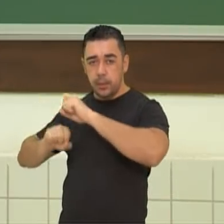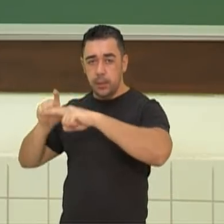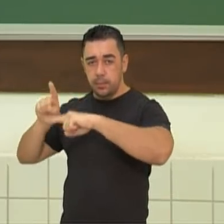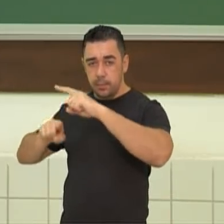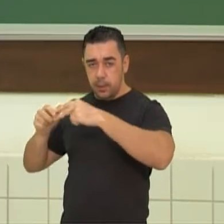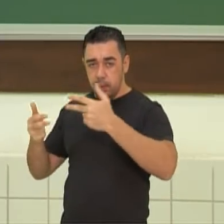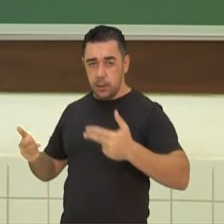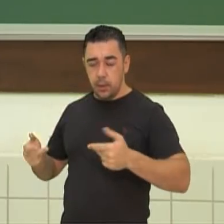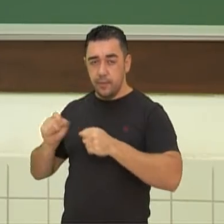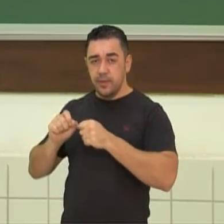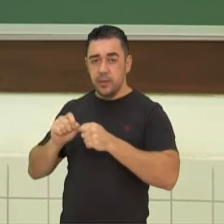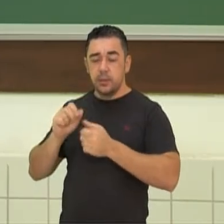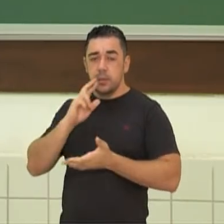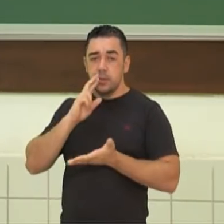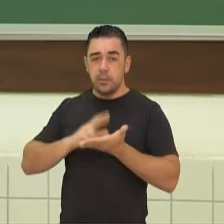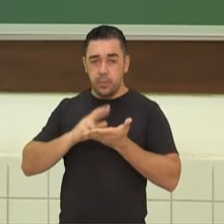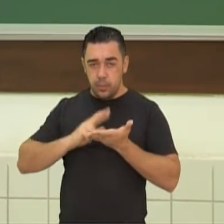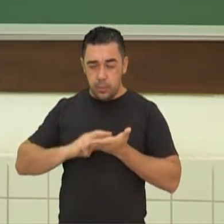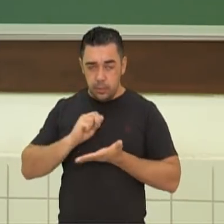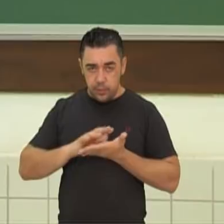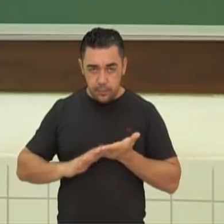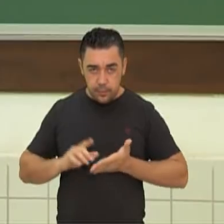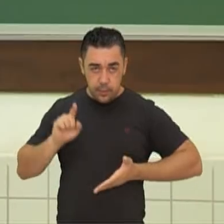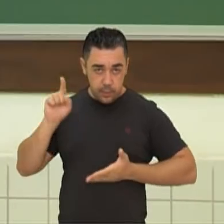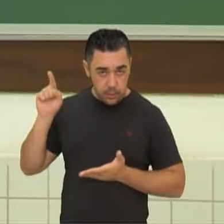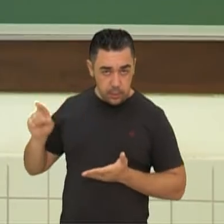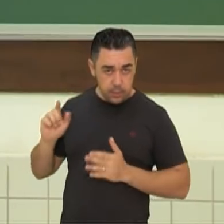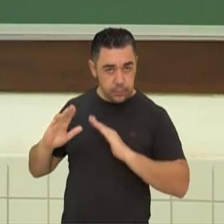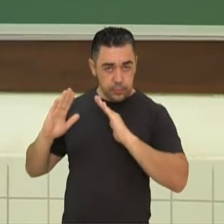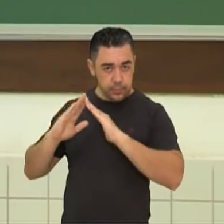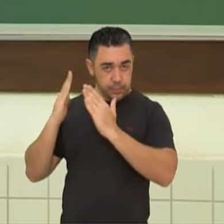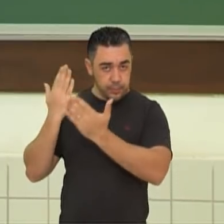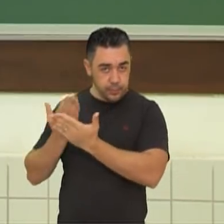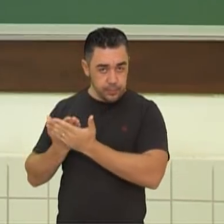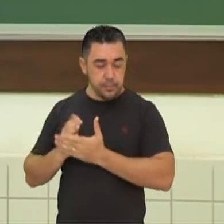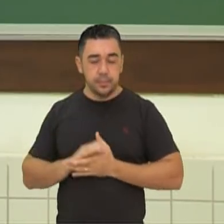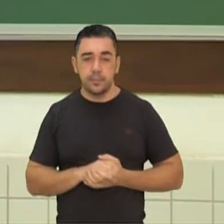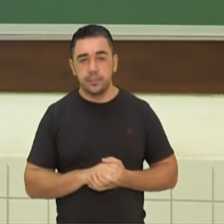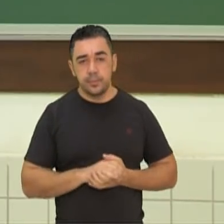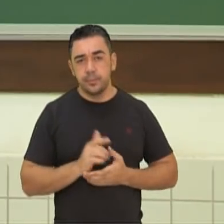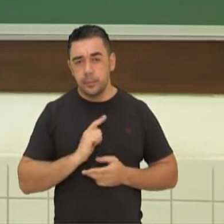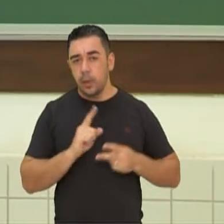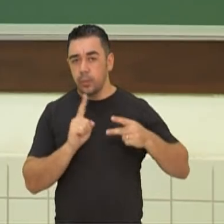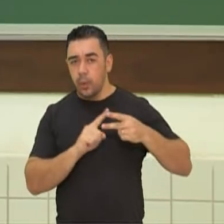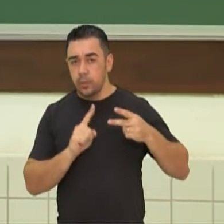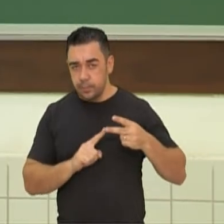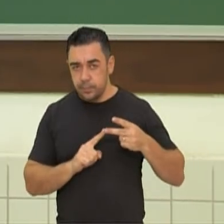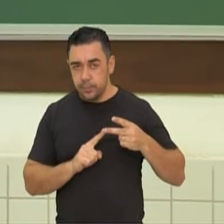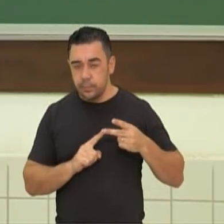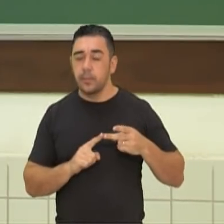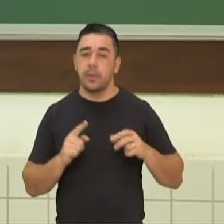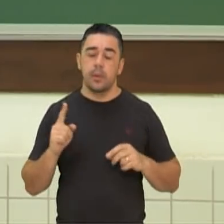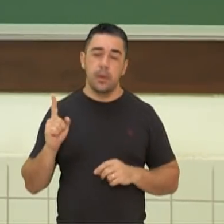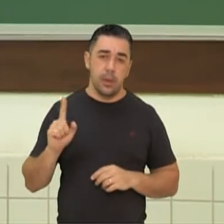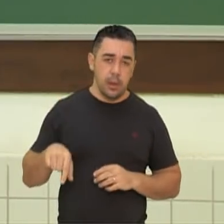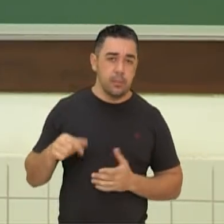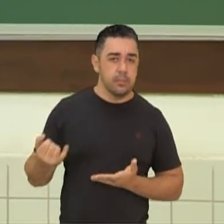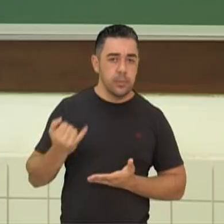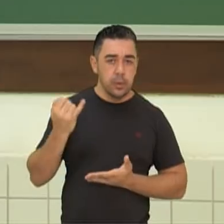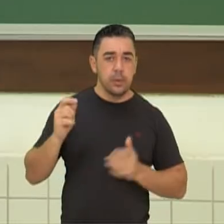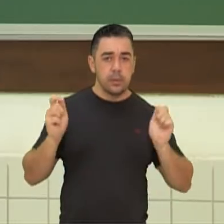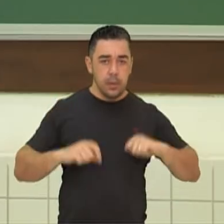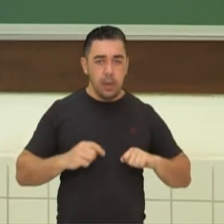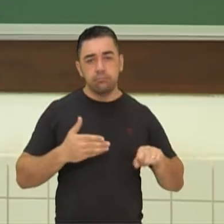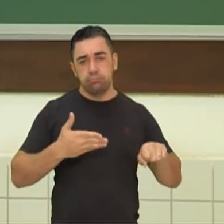e exercícios lá nas suas respectivas escolas, tá? Então nós estamos vivendo dois momentos. Aquele momento que você pode